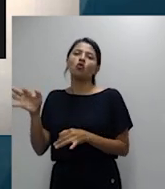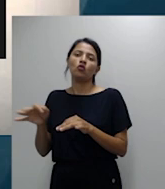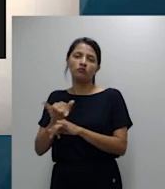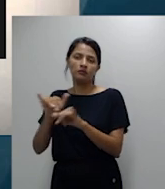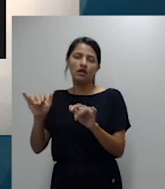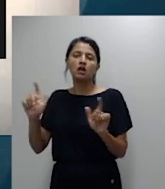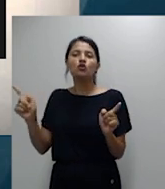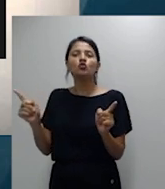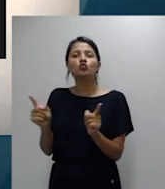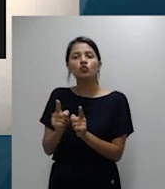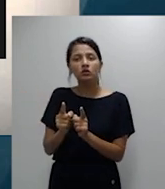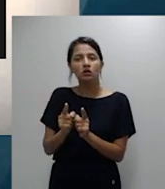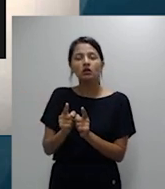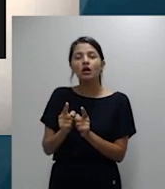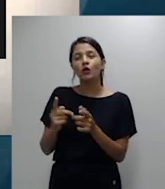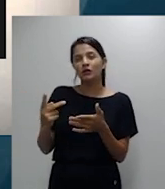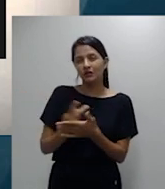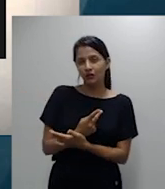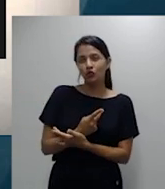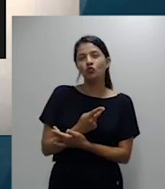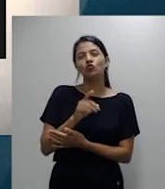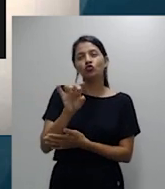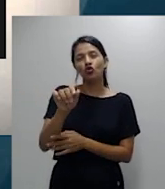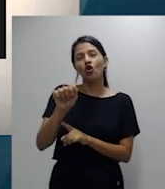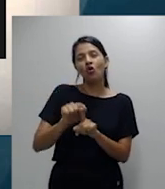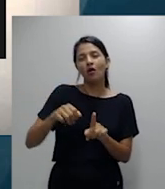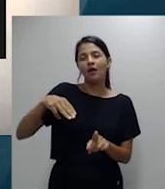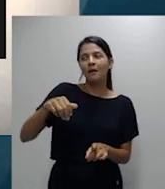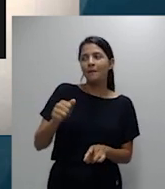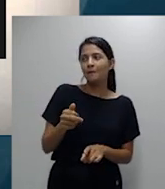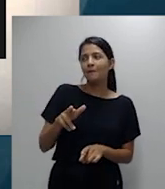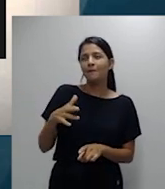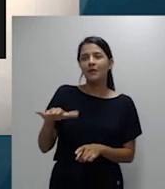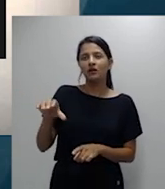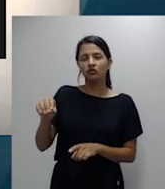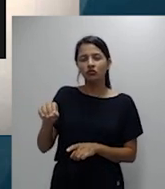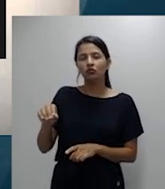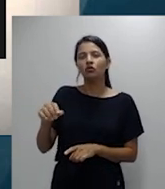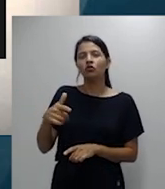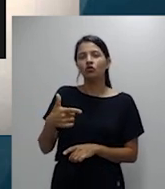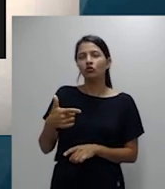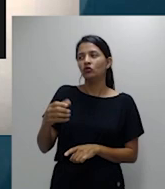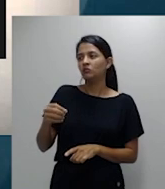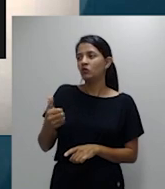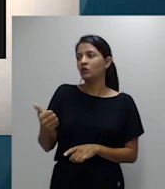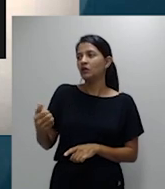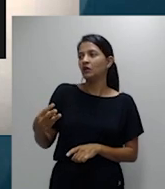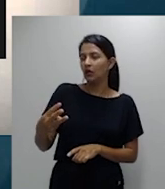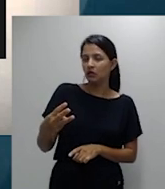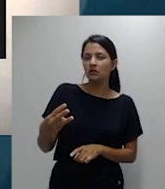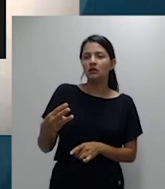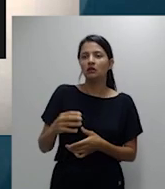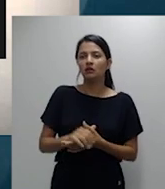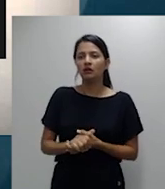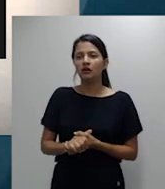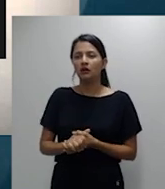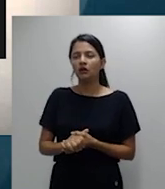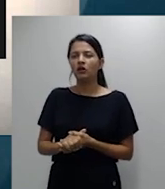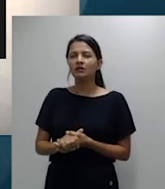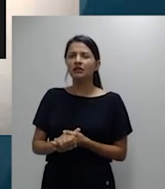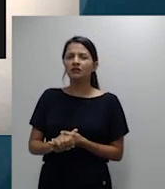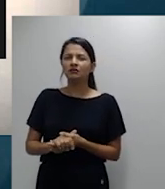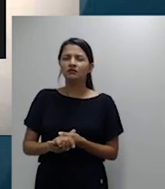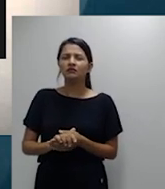bebida somente em março de 2013 santo dia muito pano diamantes borrado a